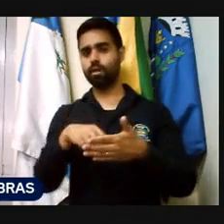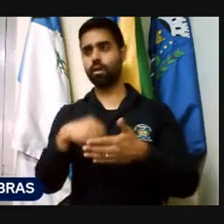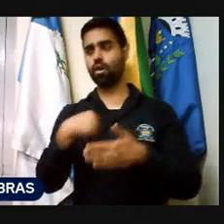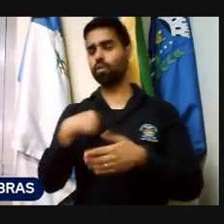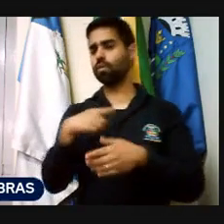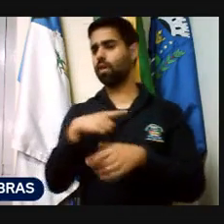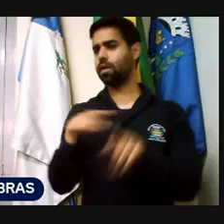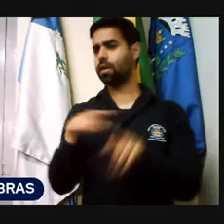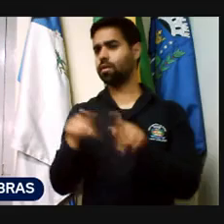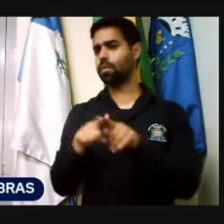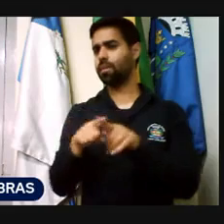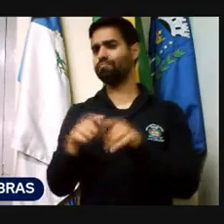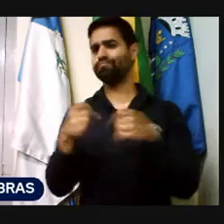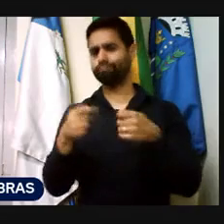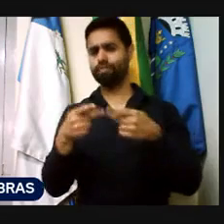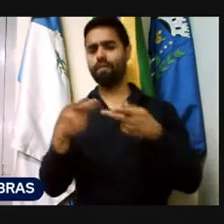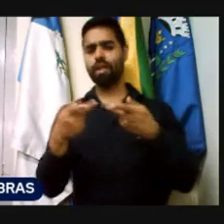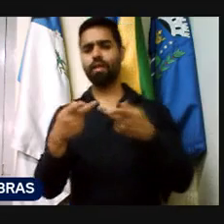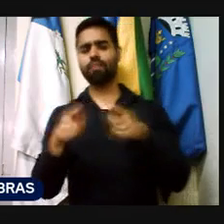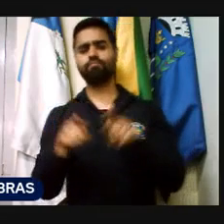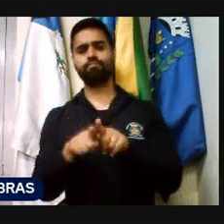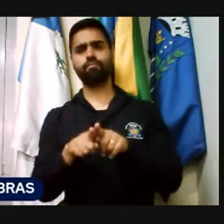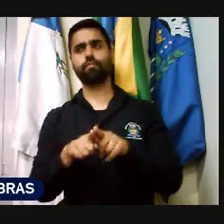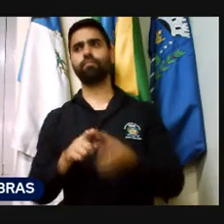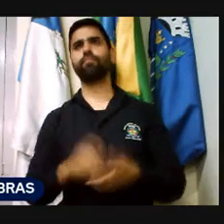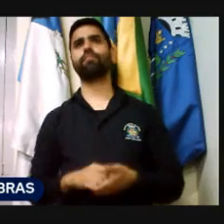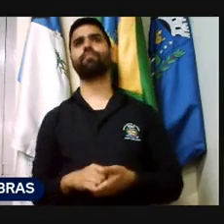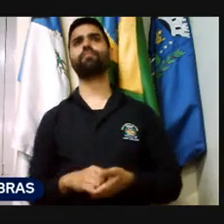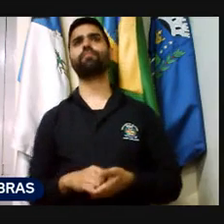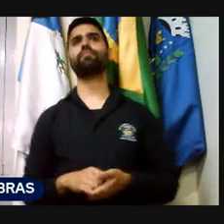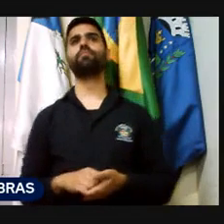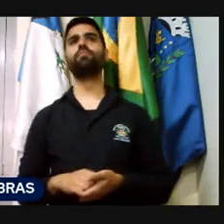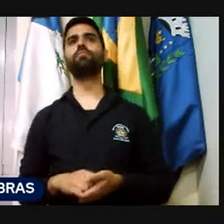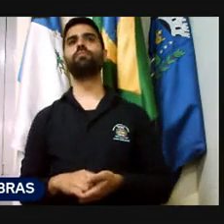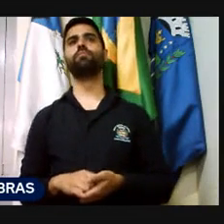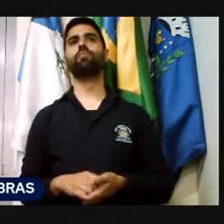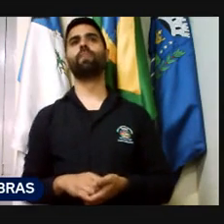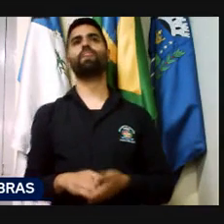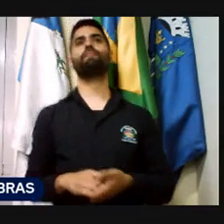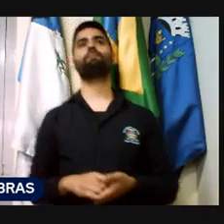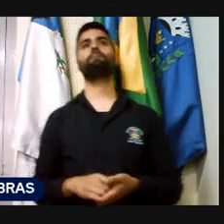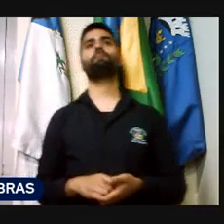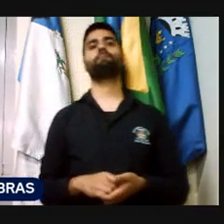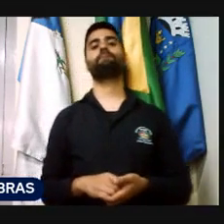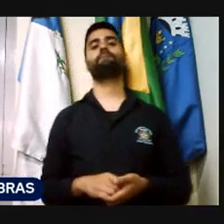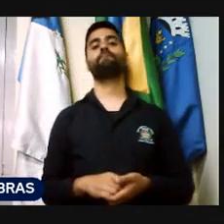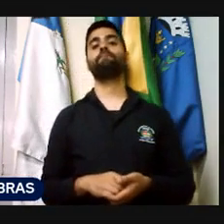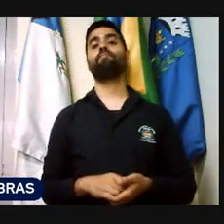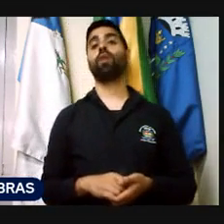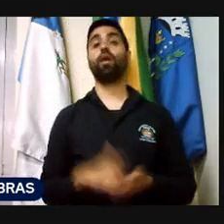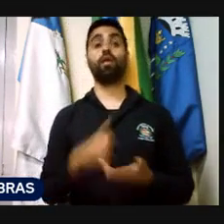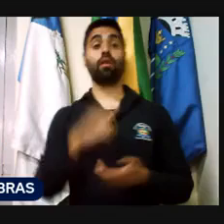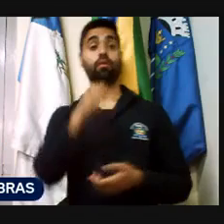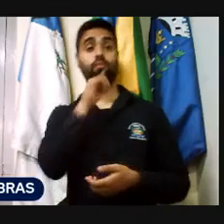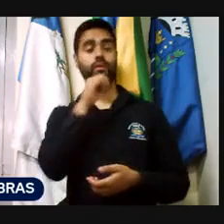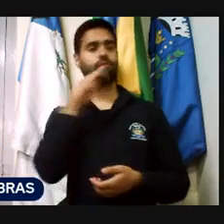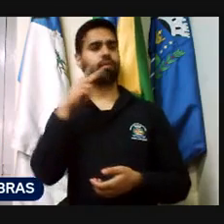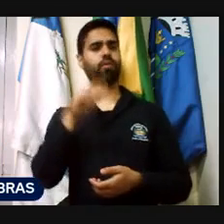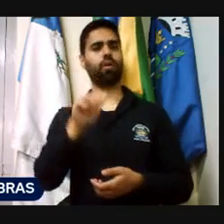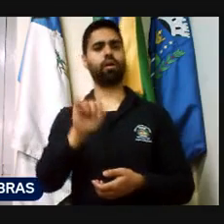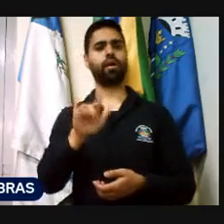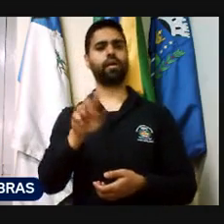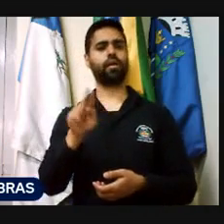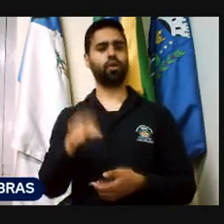também que estar falando, inclusive aqui bandeiras levantadas, tem vereadores aqui, por exemplo, doutor Ailton, David